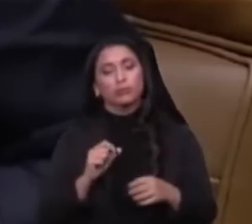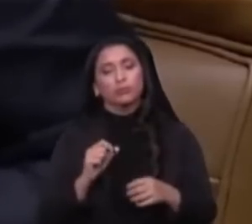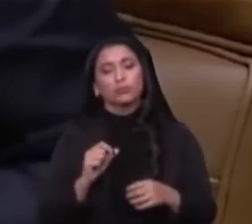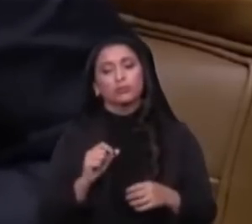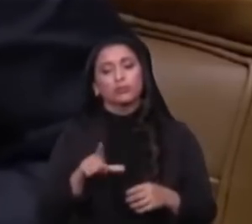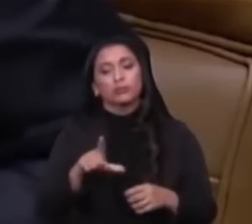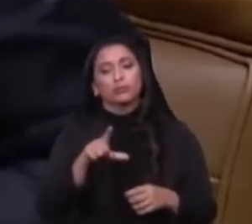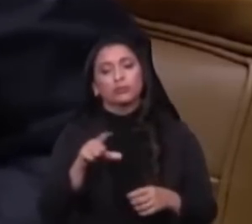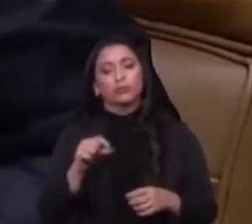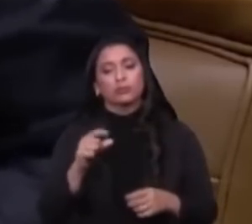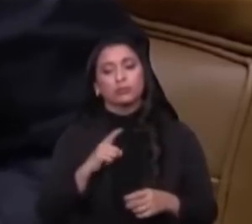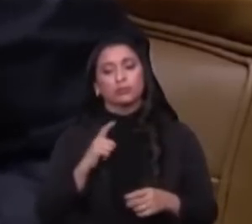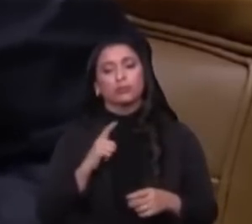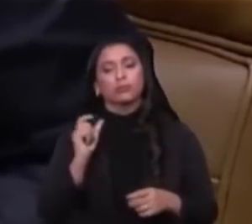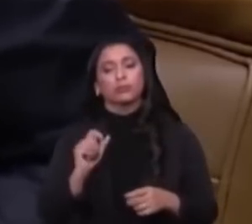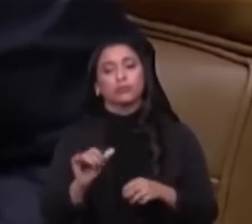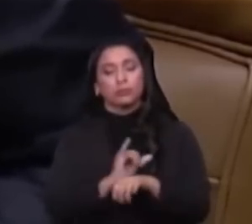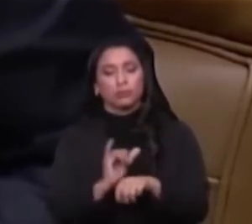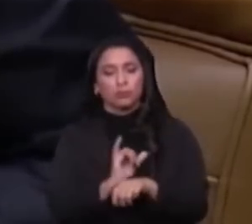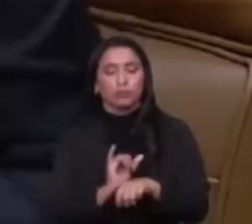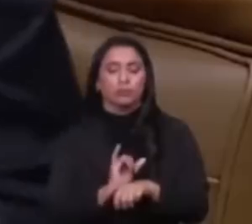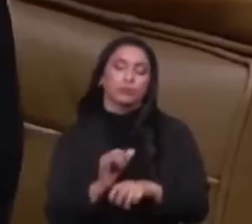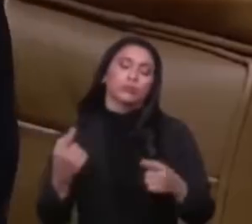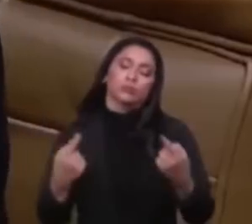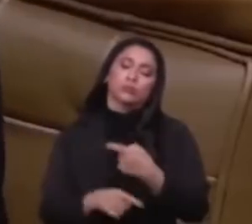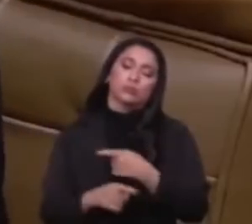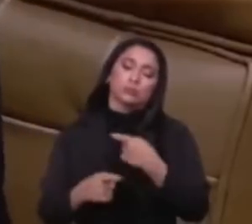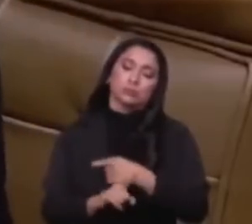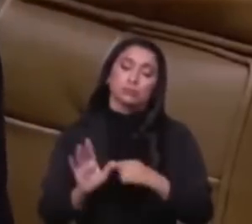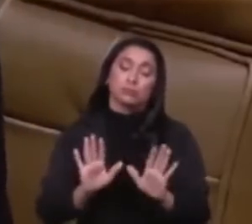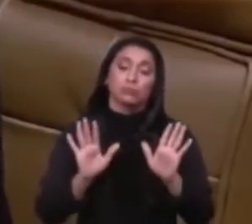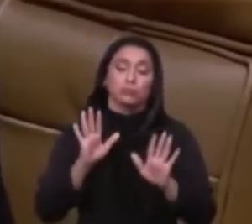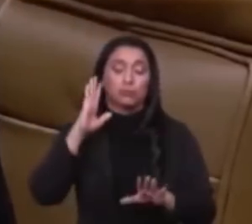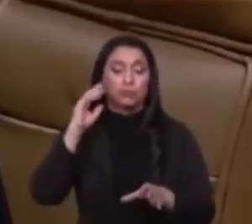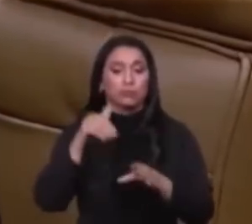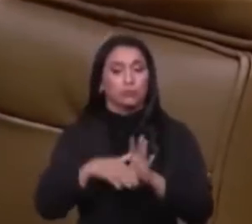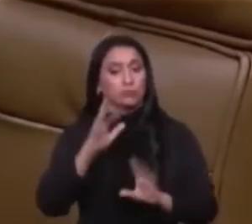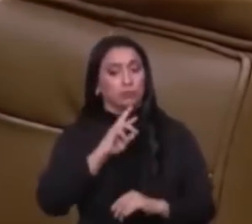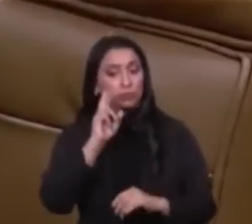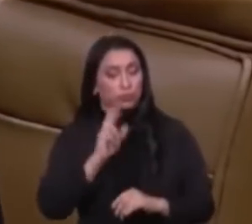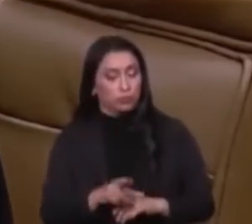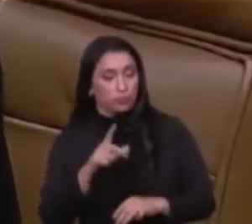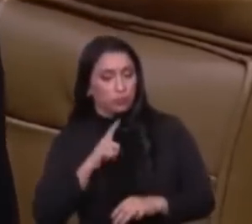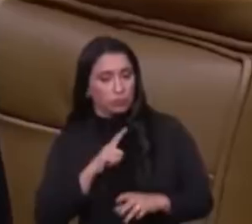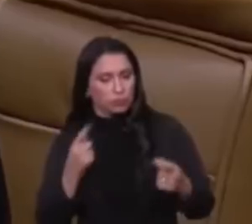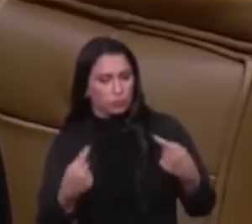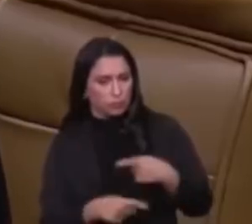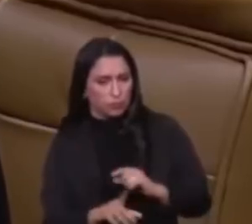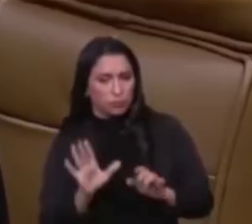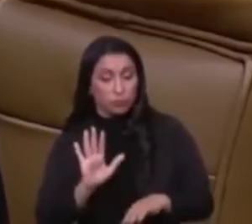a escolha de mecanismo alternativo de solução de controvérsias ou o acordo resolutivo da própria